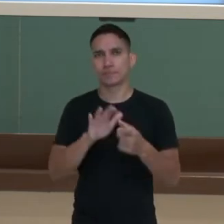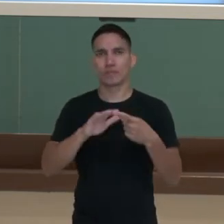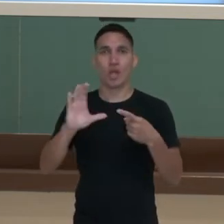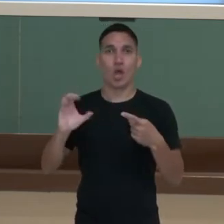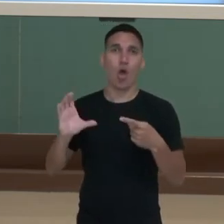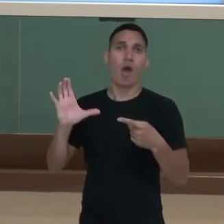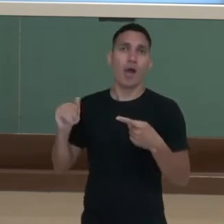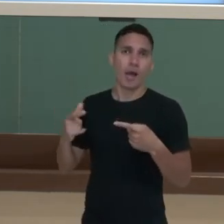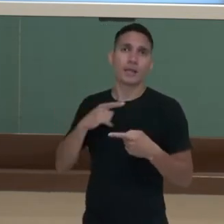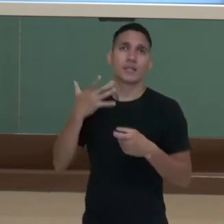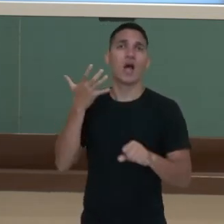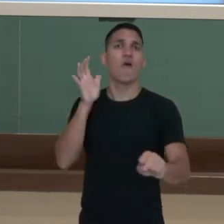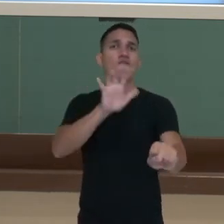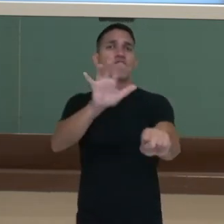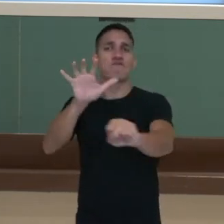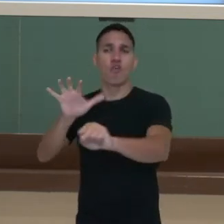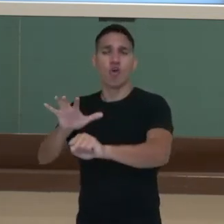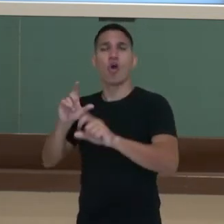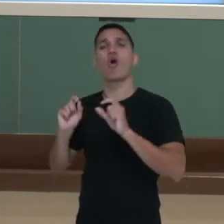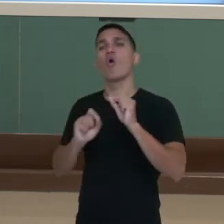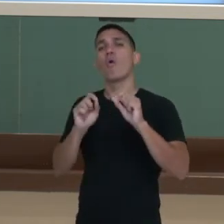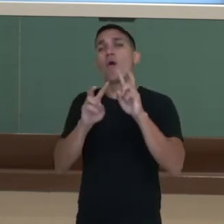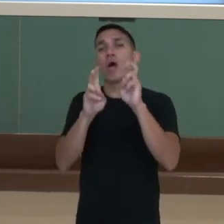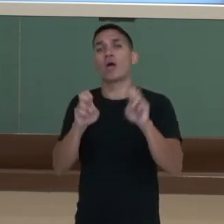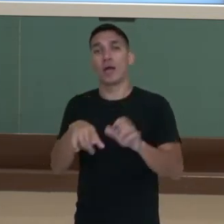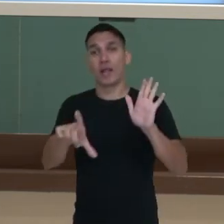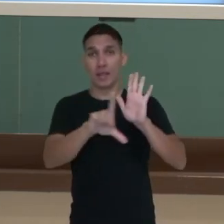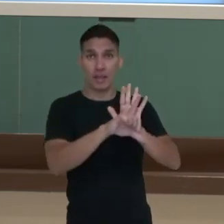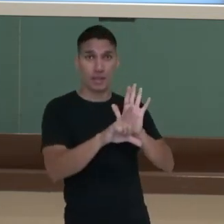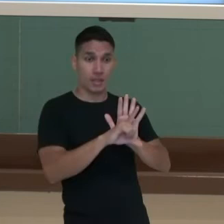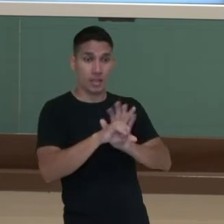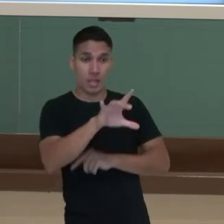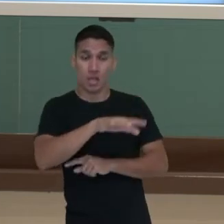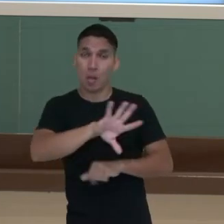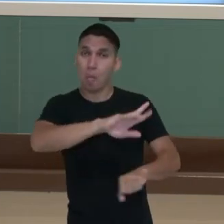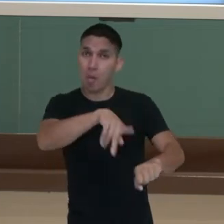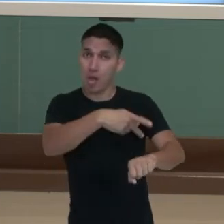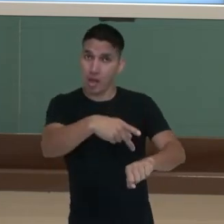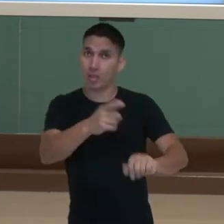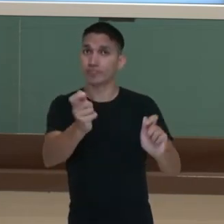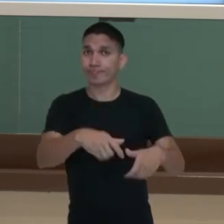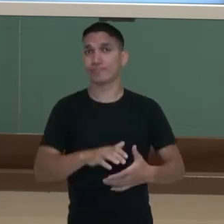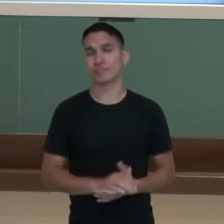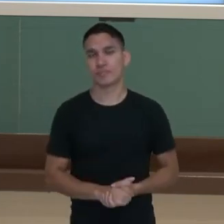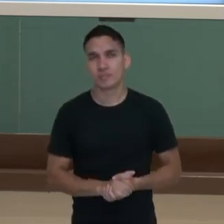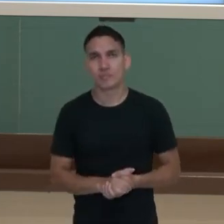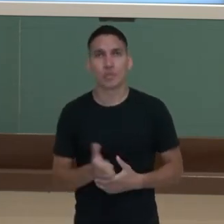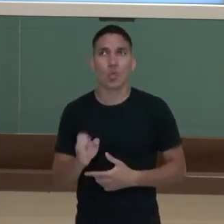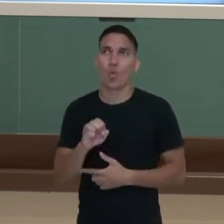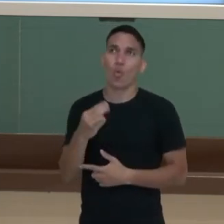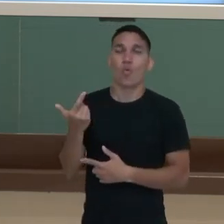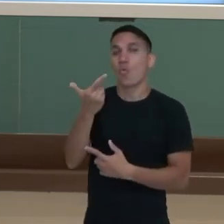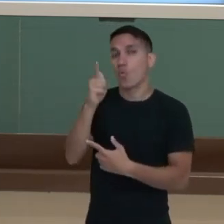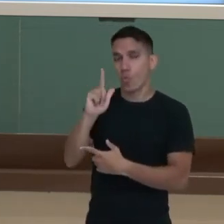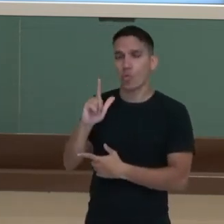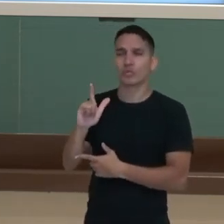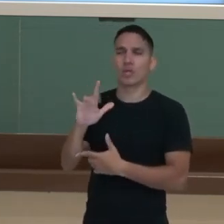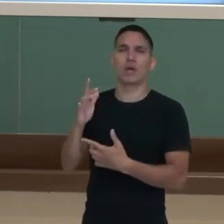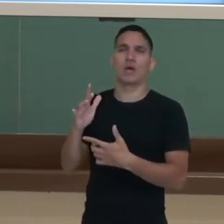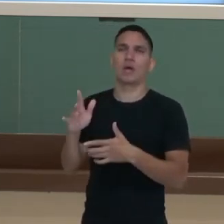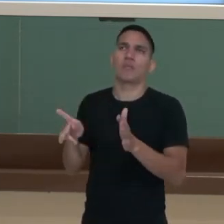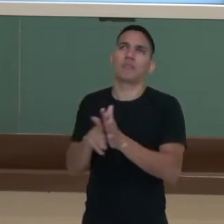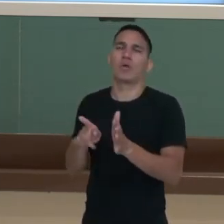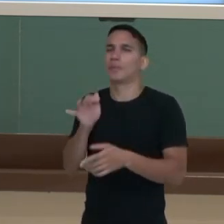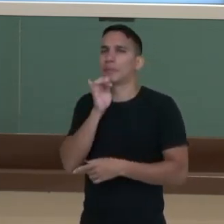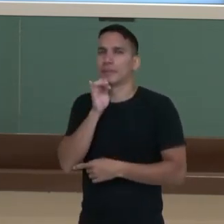Coca-Cola pode exercer, né, influência sobre as leis de um determinado país, ou outra grande corporação como a